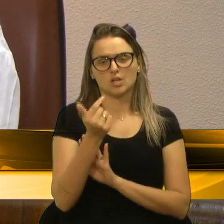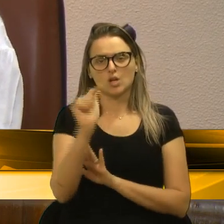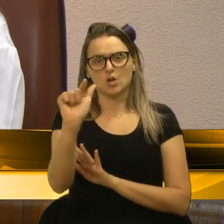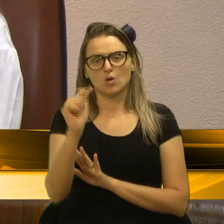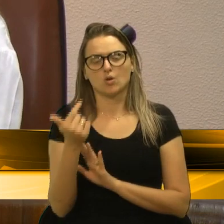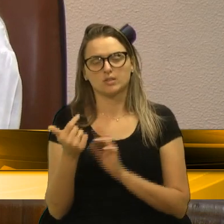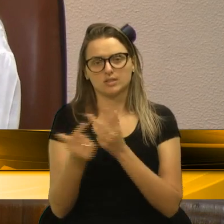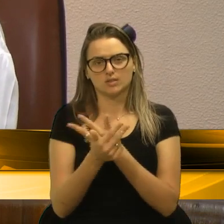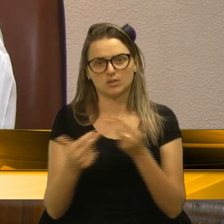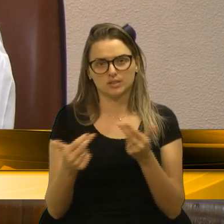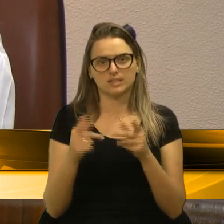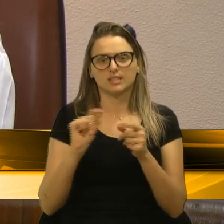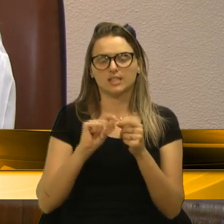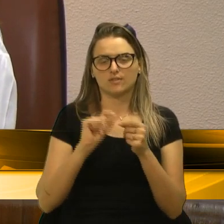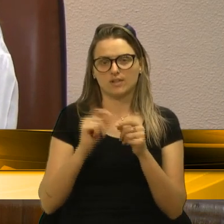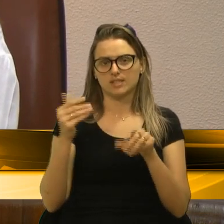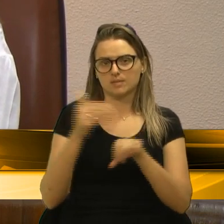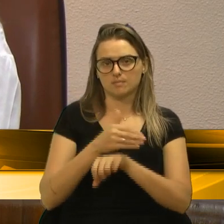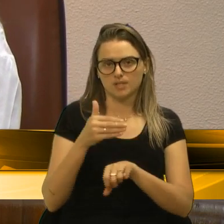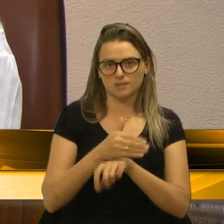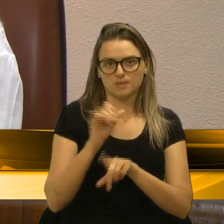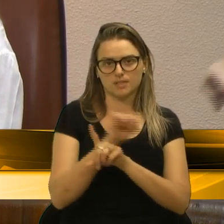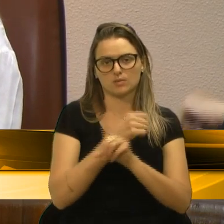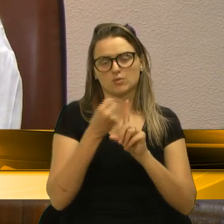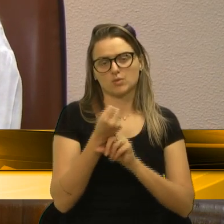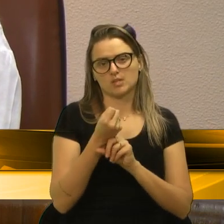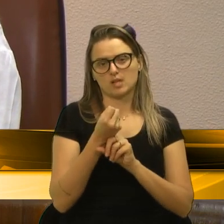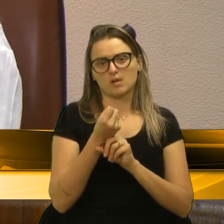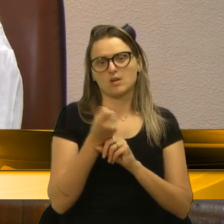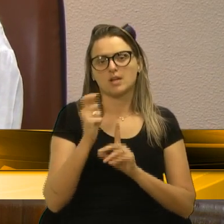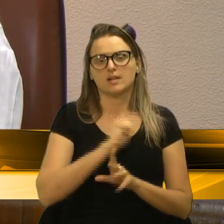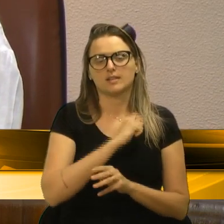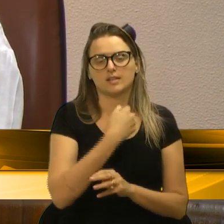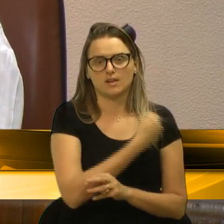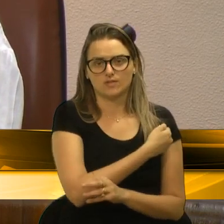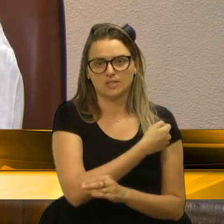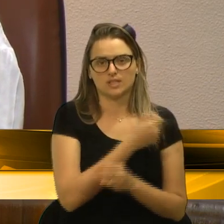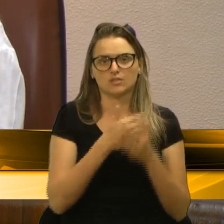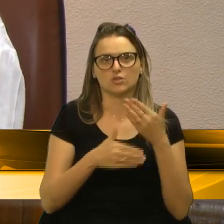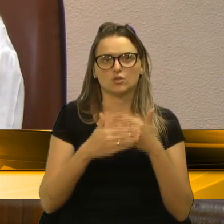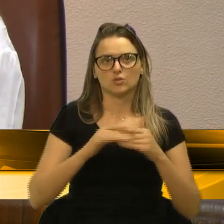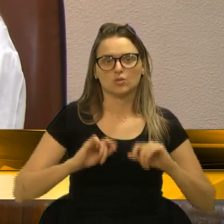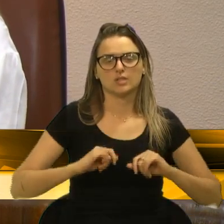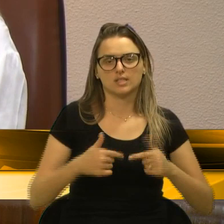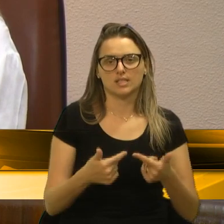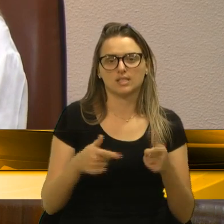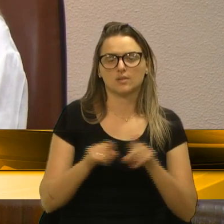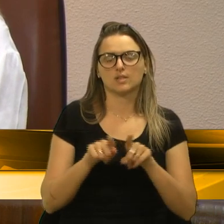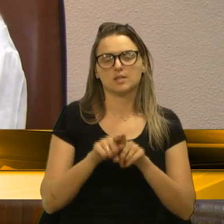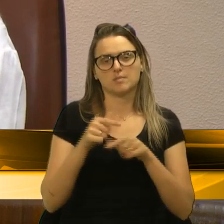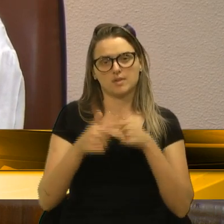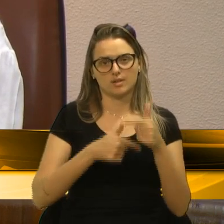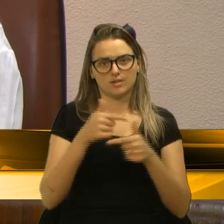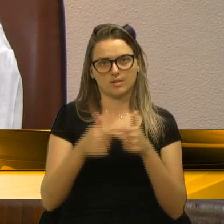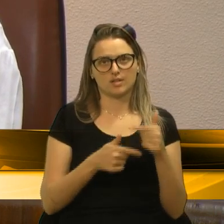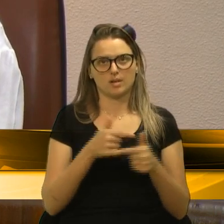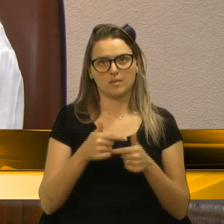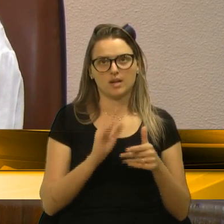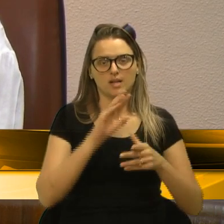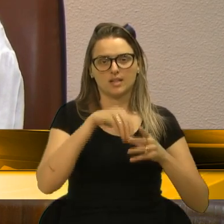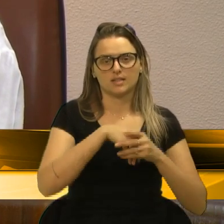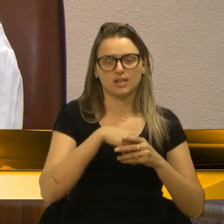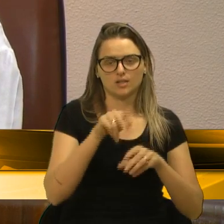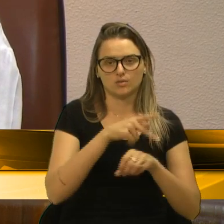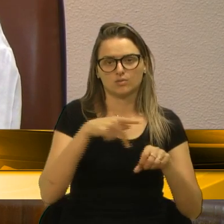mecanismos que asseguram a participação da sociedade na fiscalização das ações e serviços em nosso